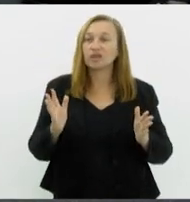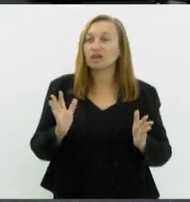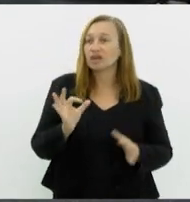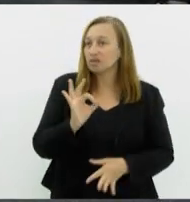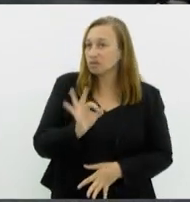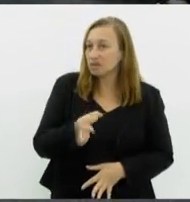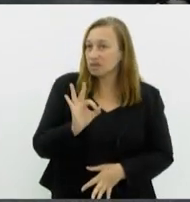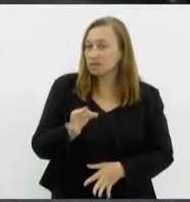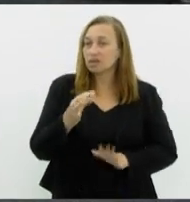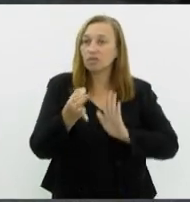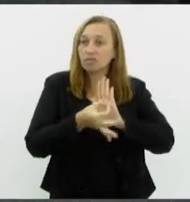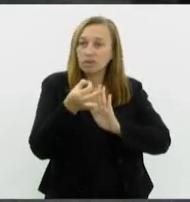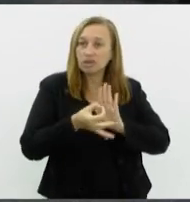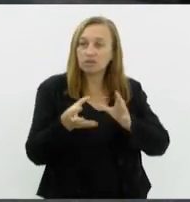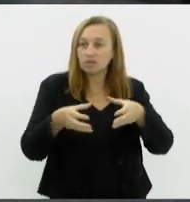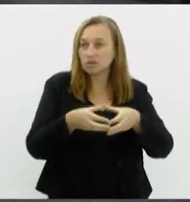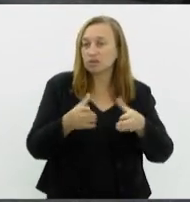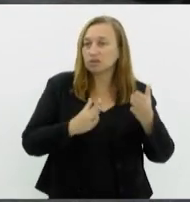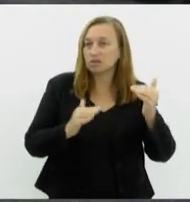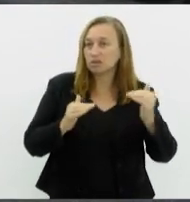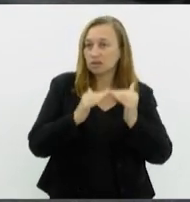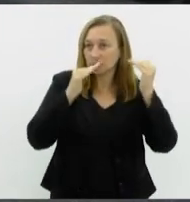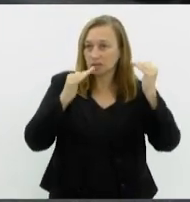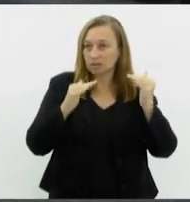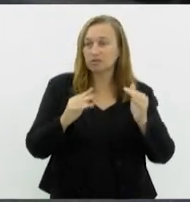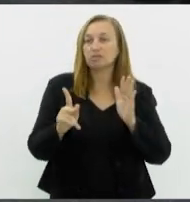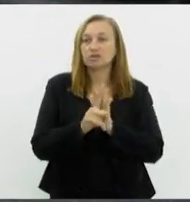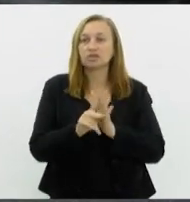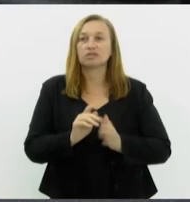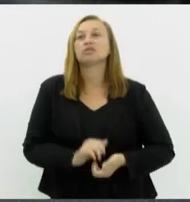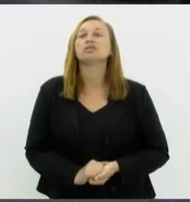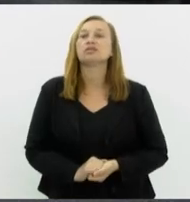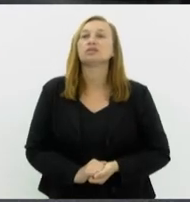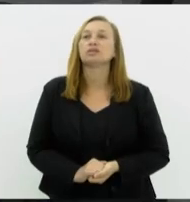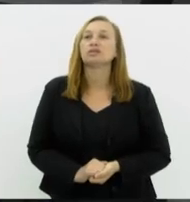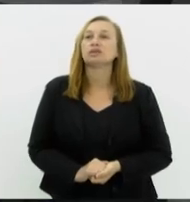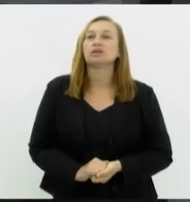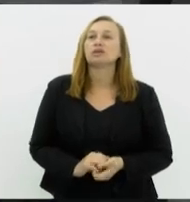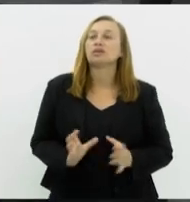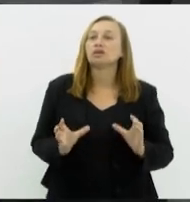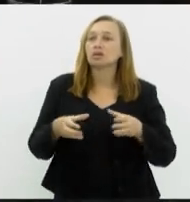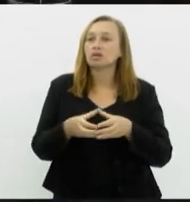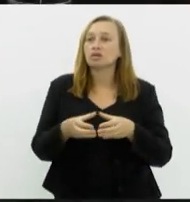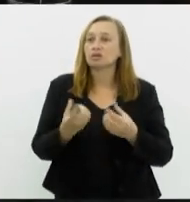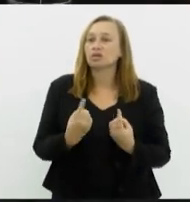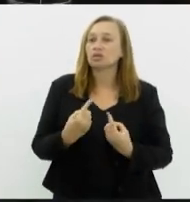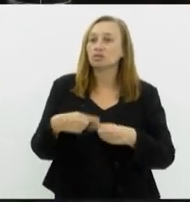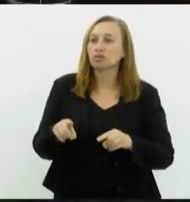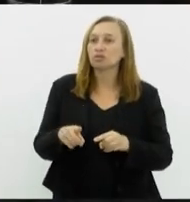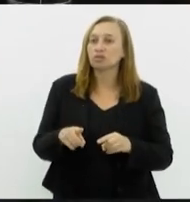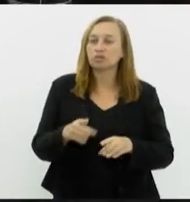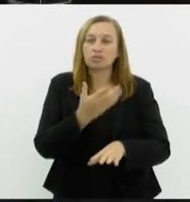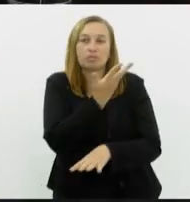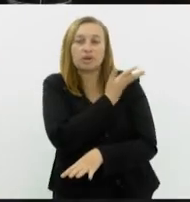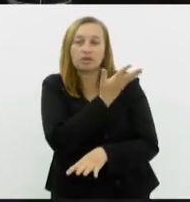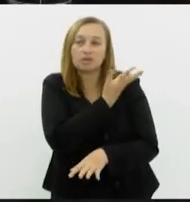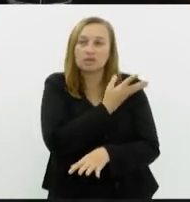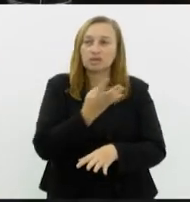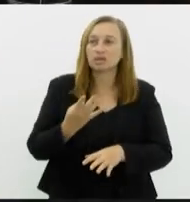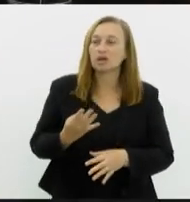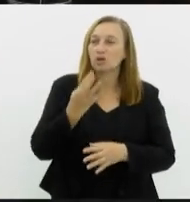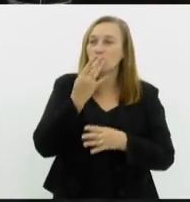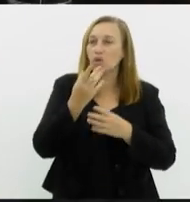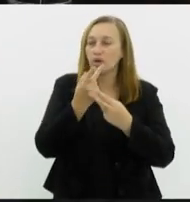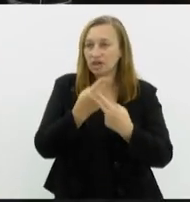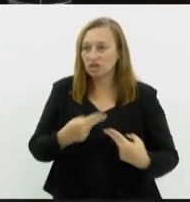o parecer desta comissão é favorável ao projeto. Pela Comissão de Combate às Discriminações e Preconceito de